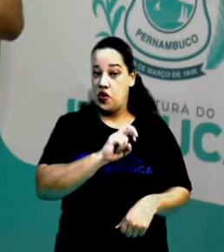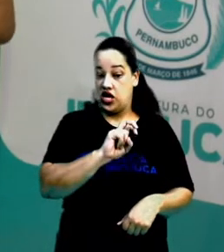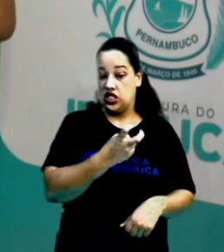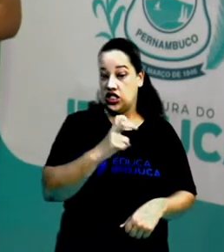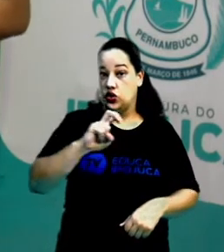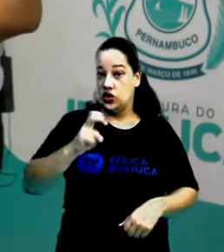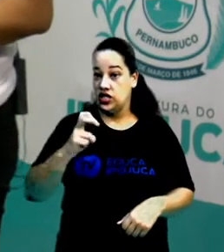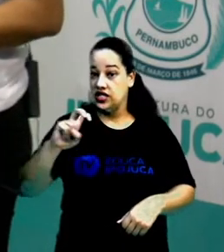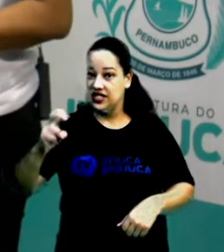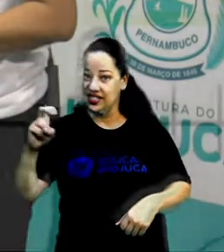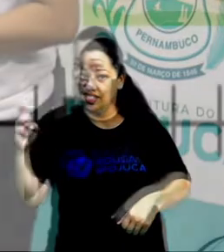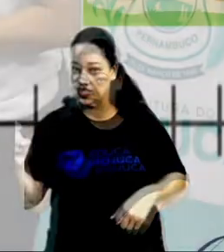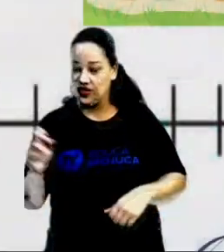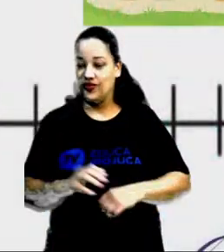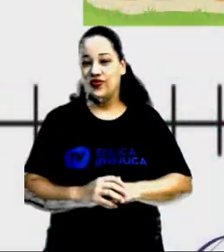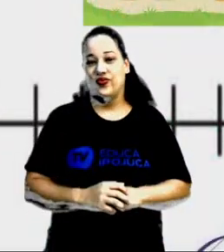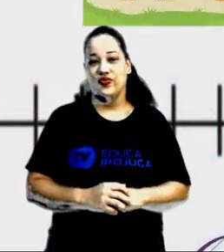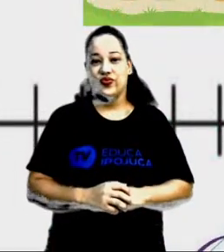5.